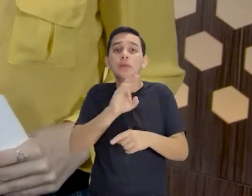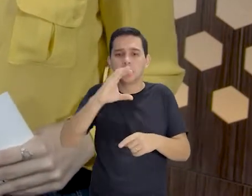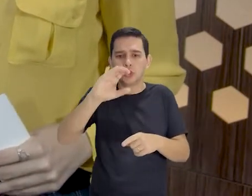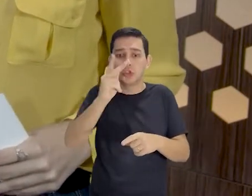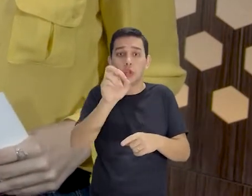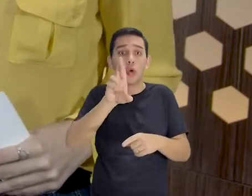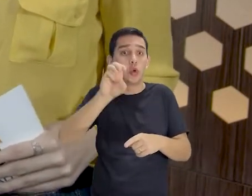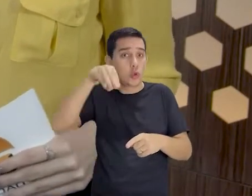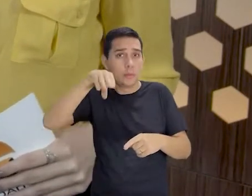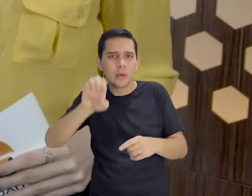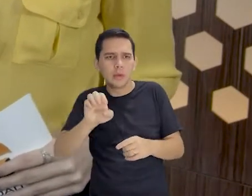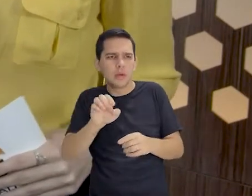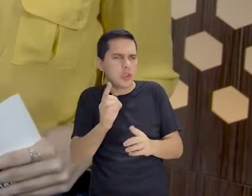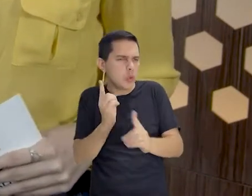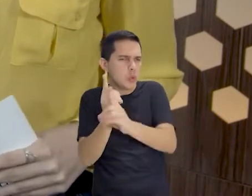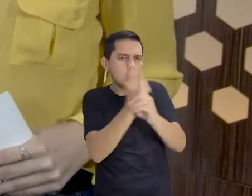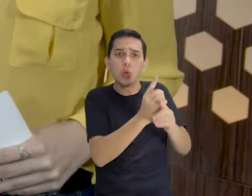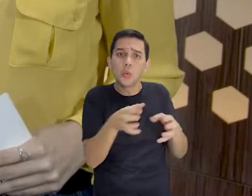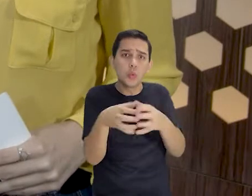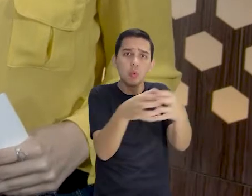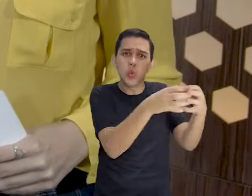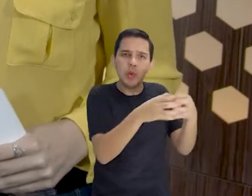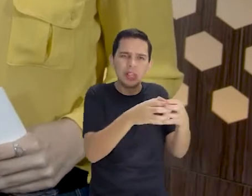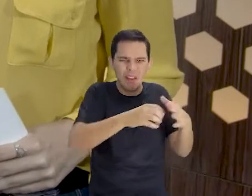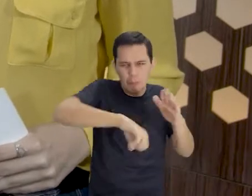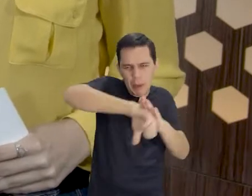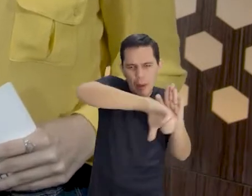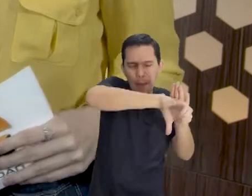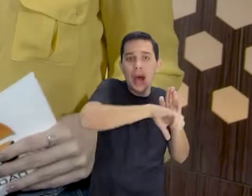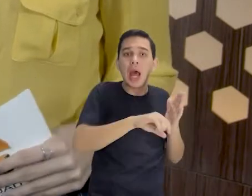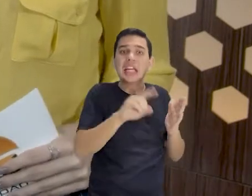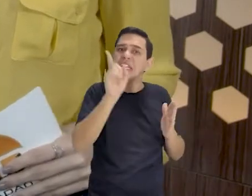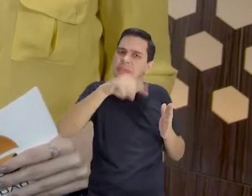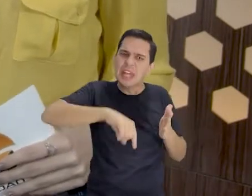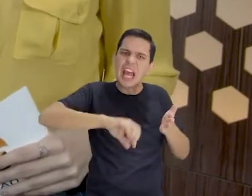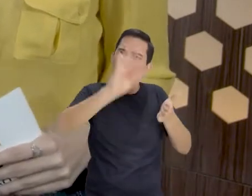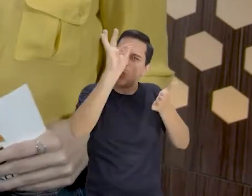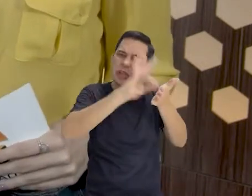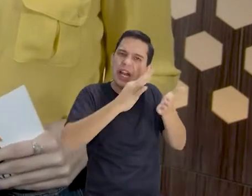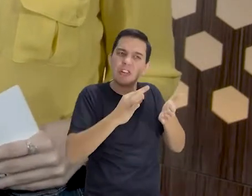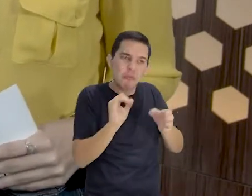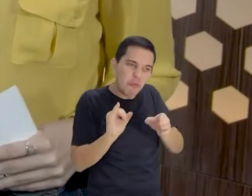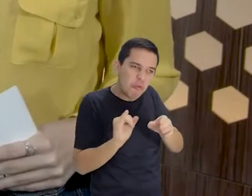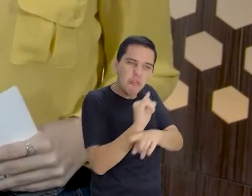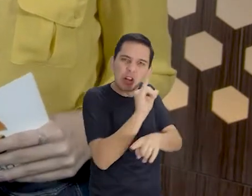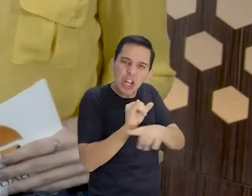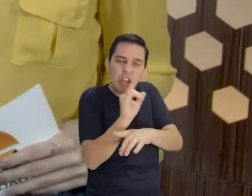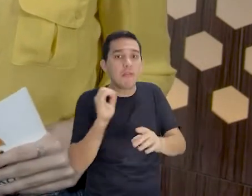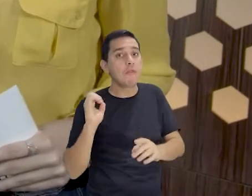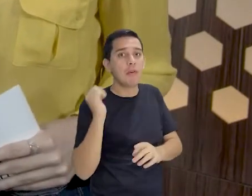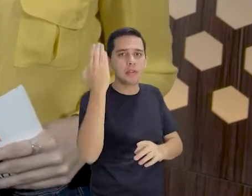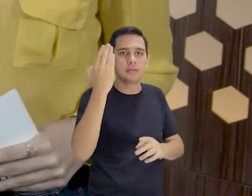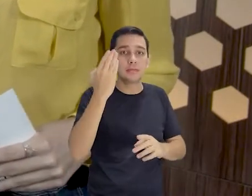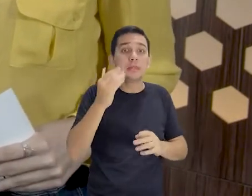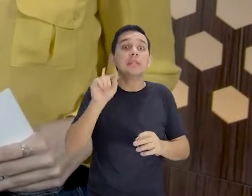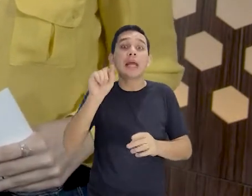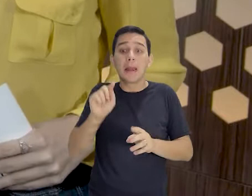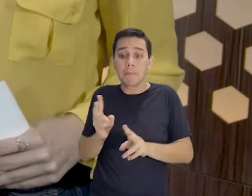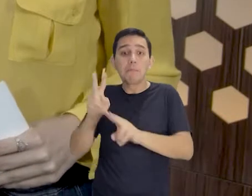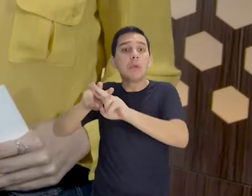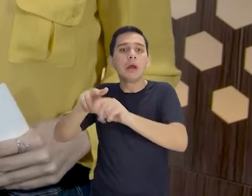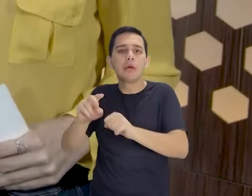criminoso relacionado a fraudes em contratos da Prefeitura de Carmo. Um dos alvos foi o ex-prefeito do município, Paulo César